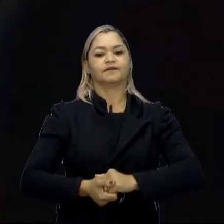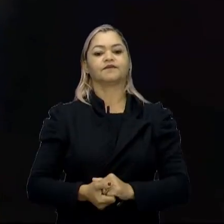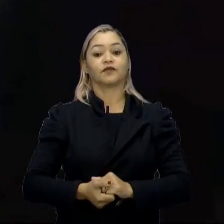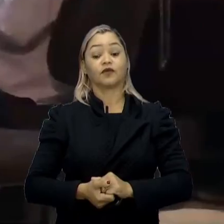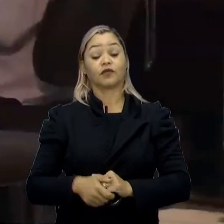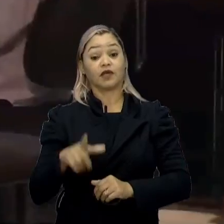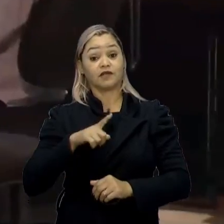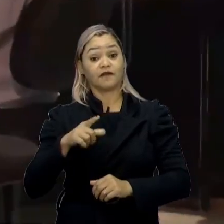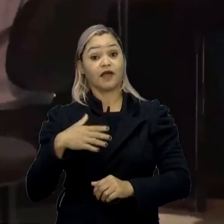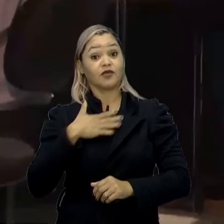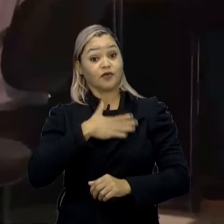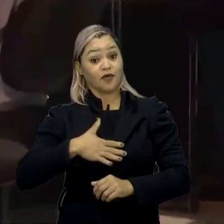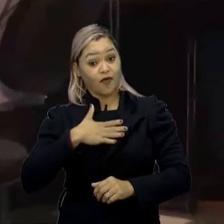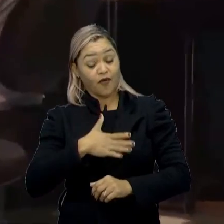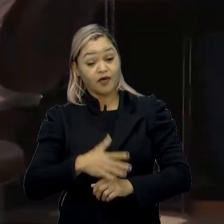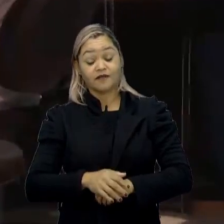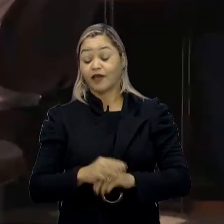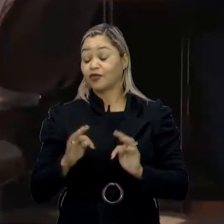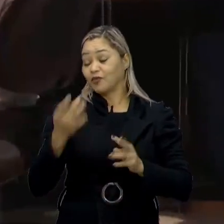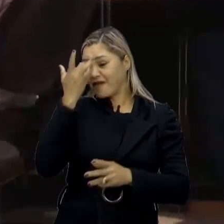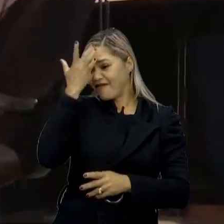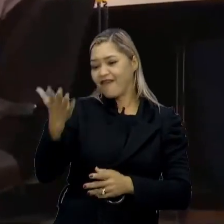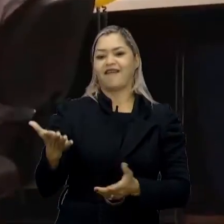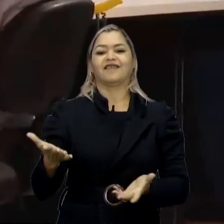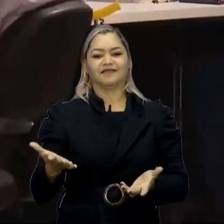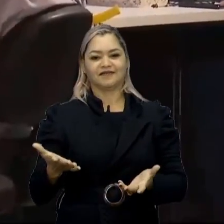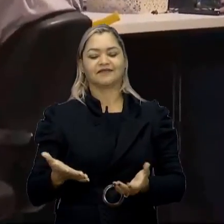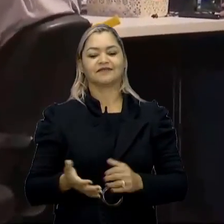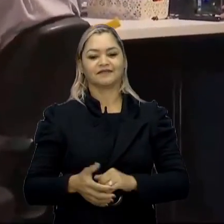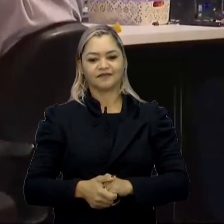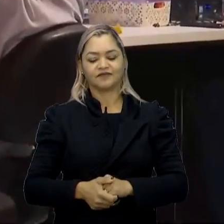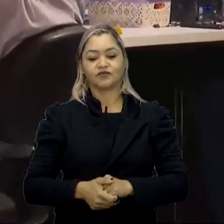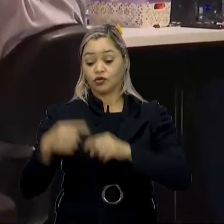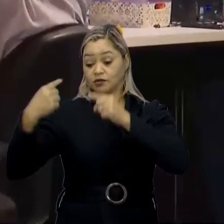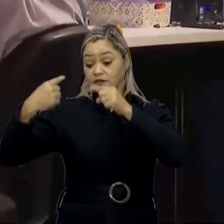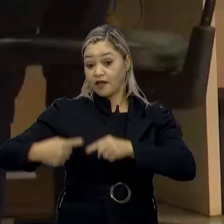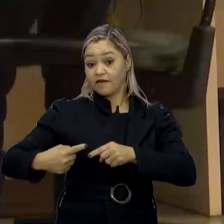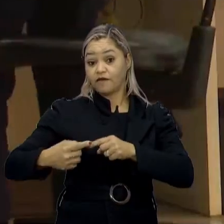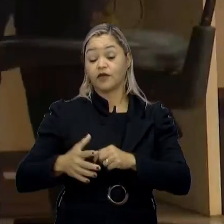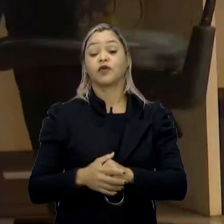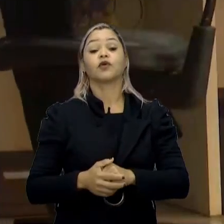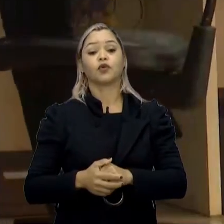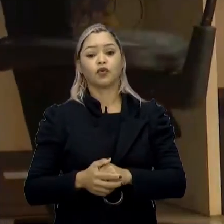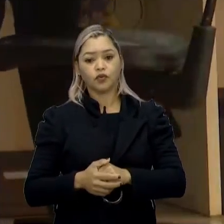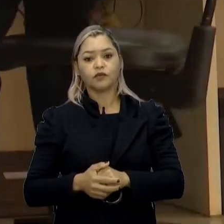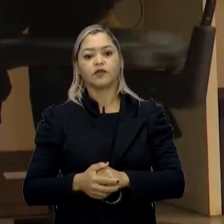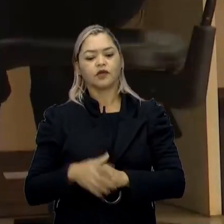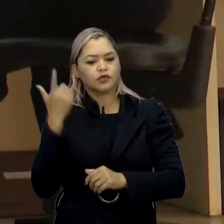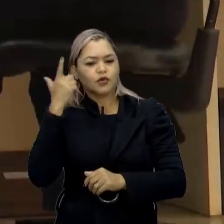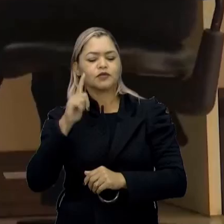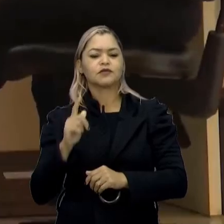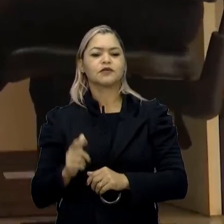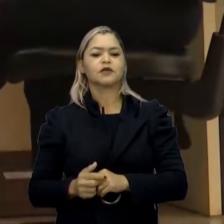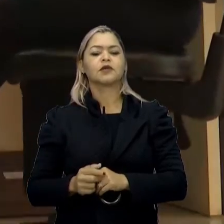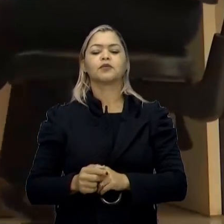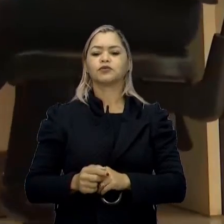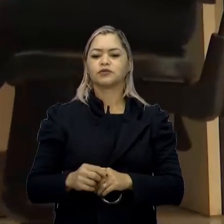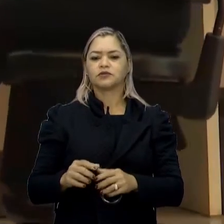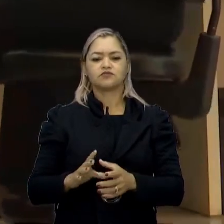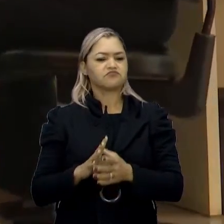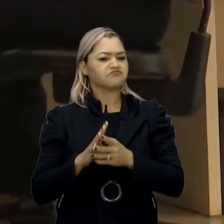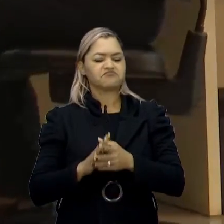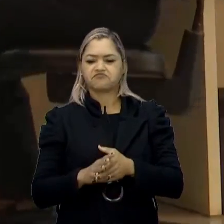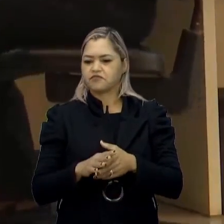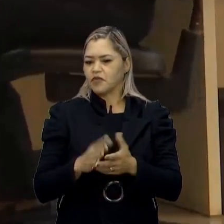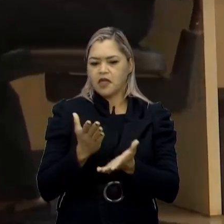gente faz o que a gente gosta, fica tudo mais fácil. Fica tudo mais fácil. Os desafios nós conseguimos chegar e